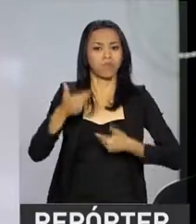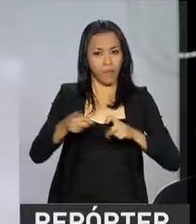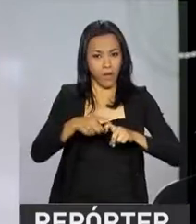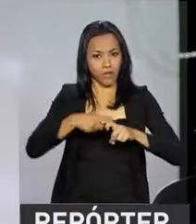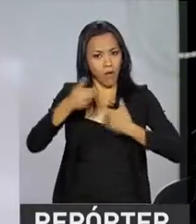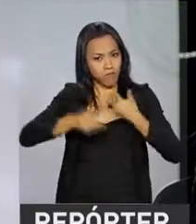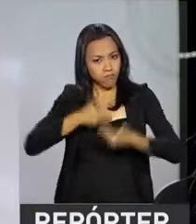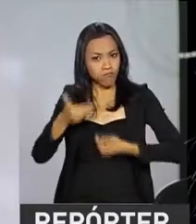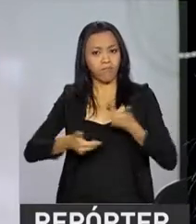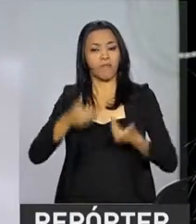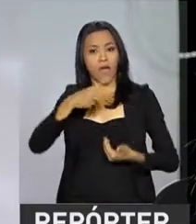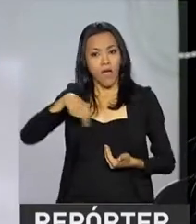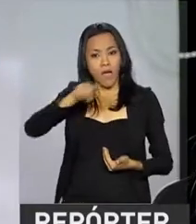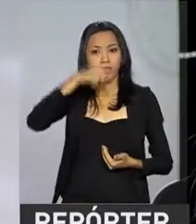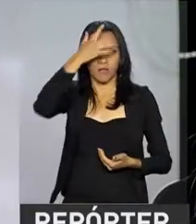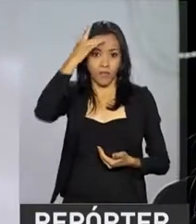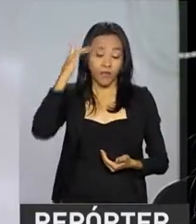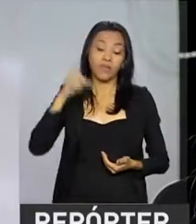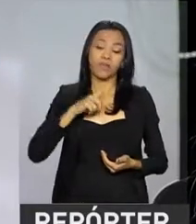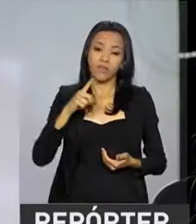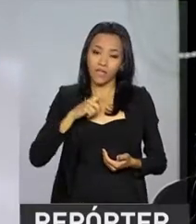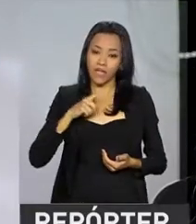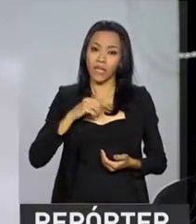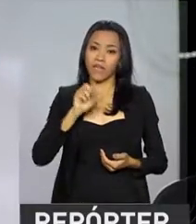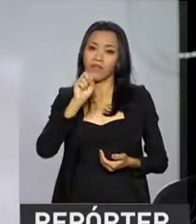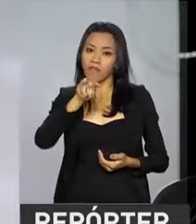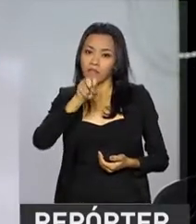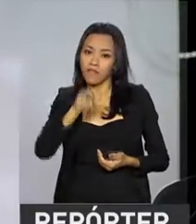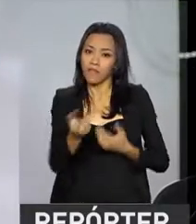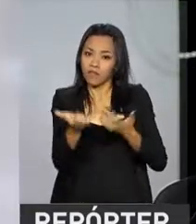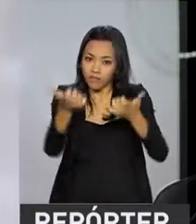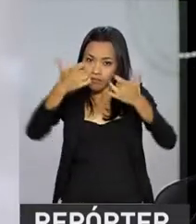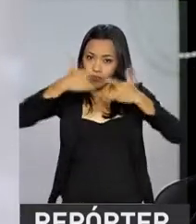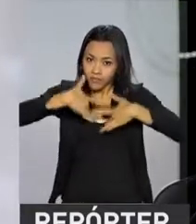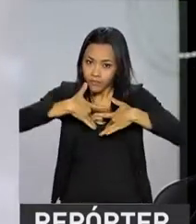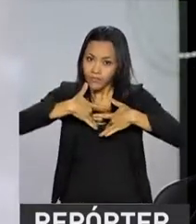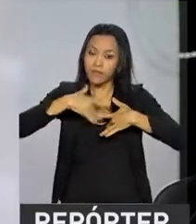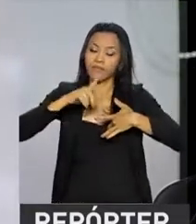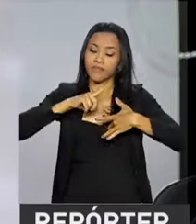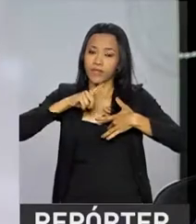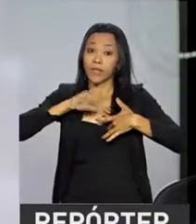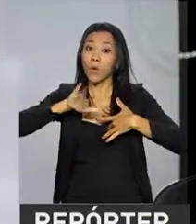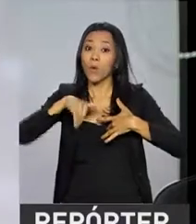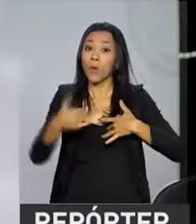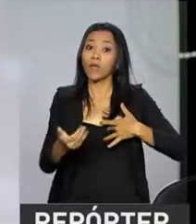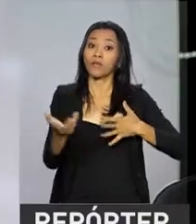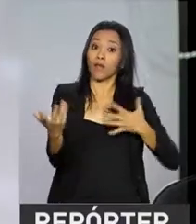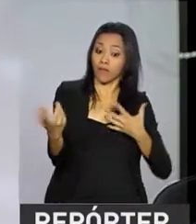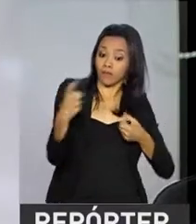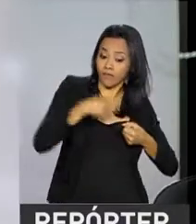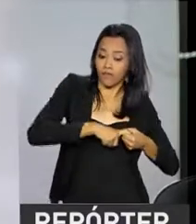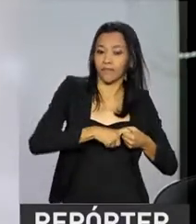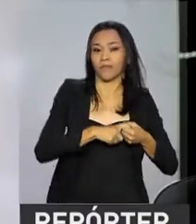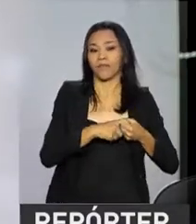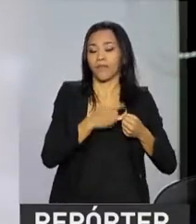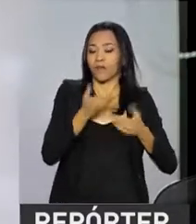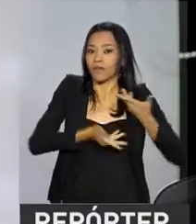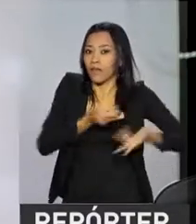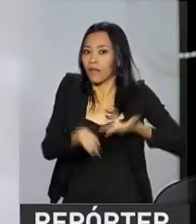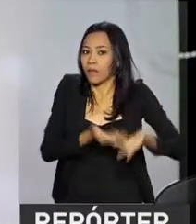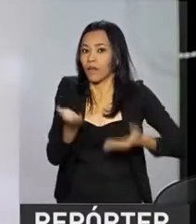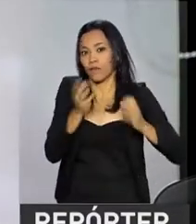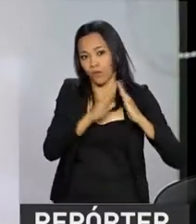tratamento, elas têm a sua carga viral suprimida quando elas têm adesão ao tratamento. É o que hoje